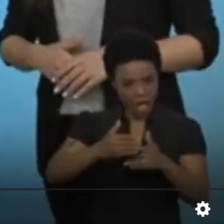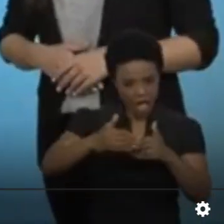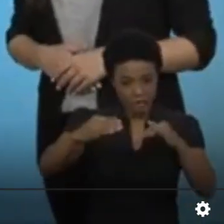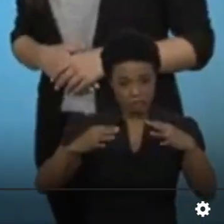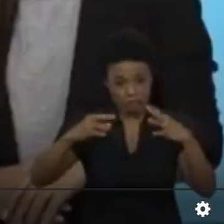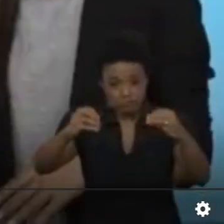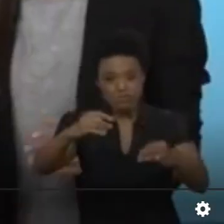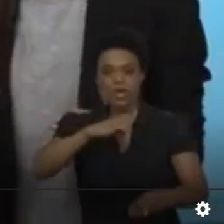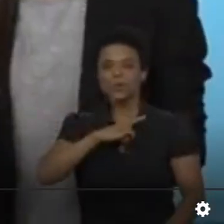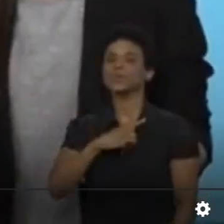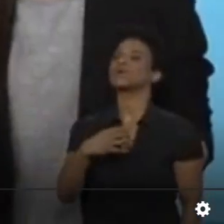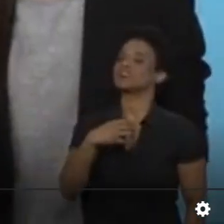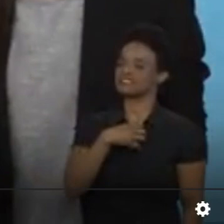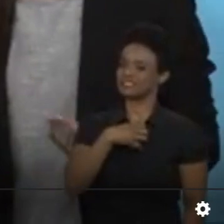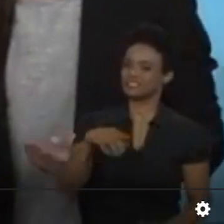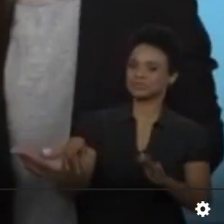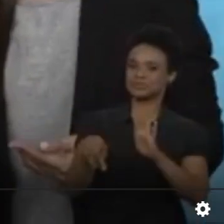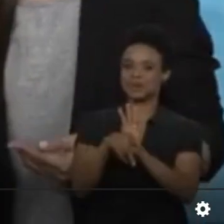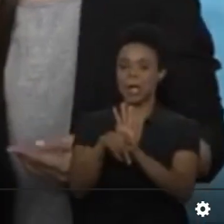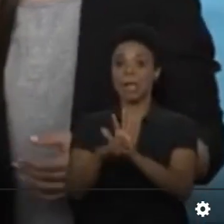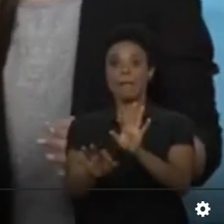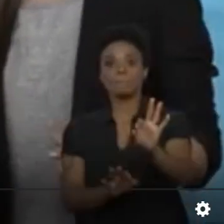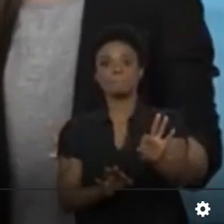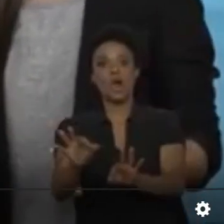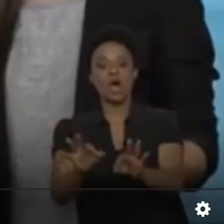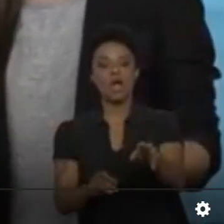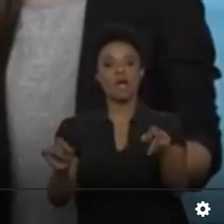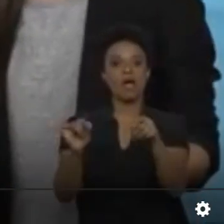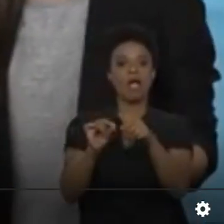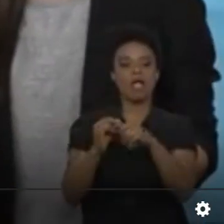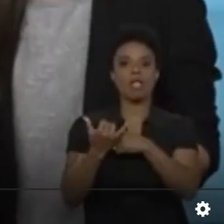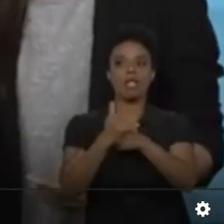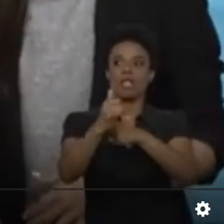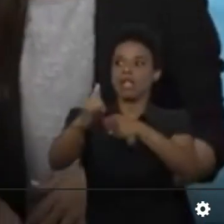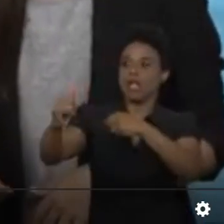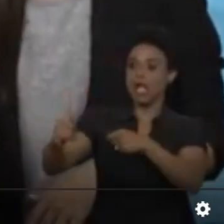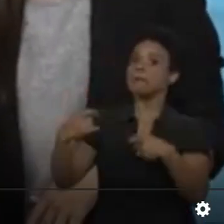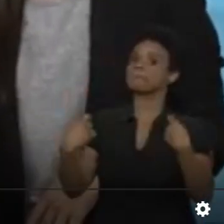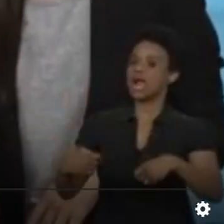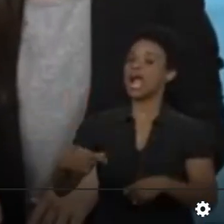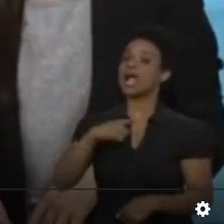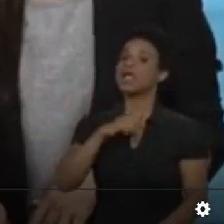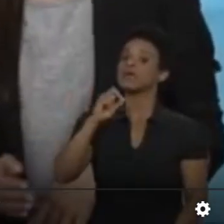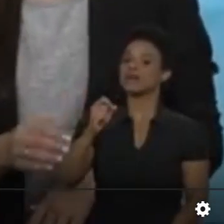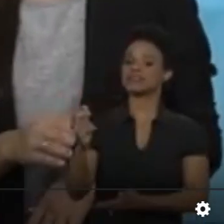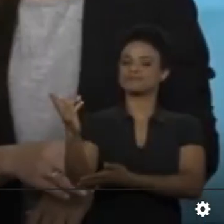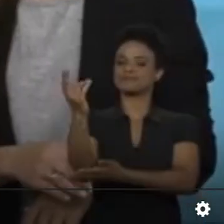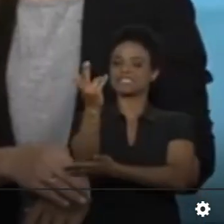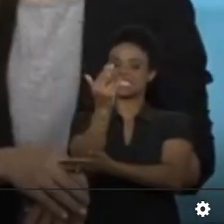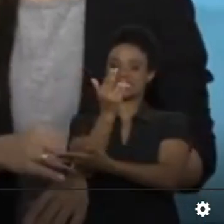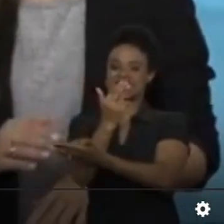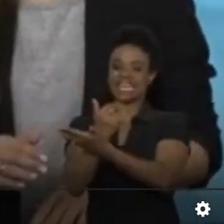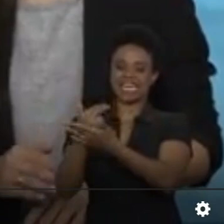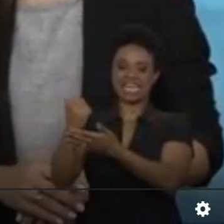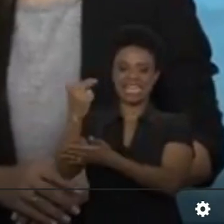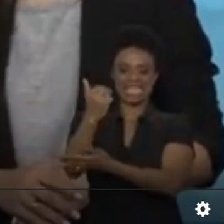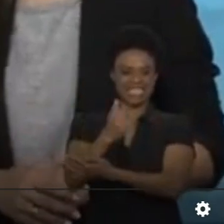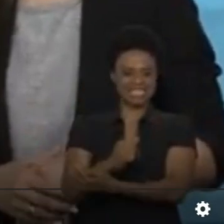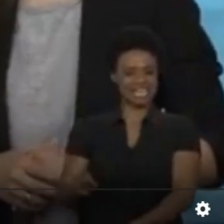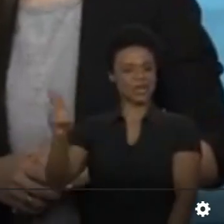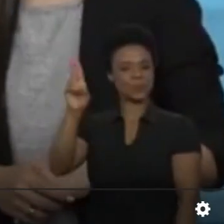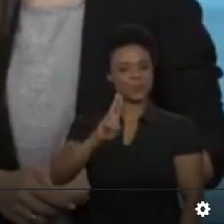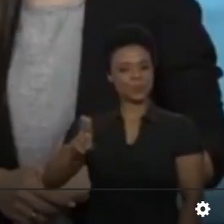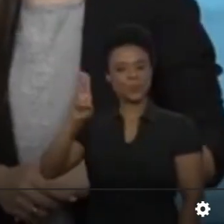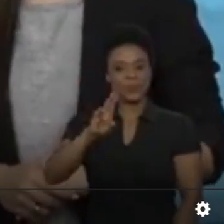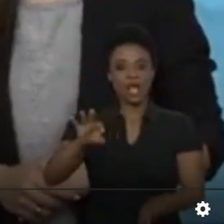toma forma. O projeto da instalação elétrica deve conter, por exemplo, o desenho dos pontos de utilização e das tubulações